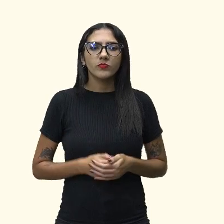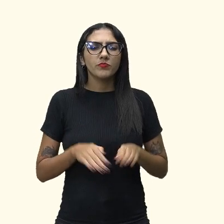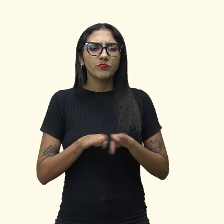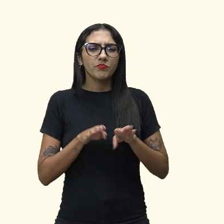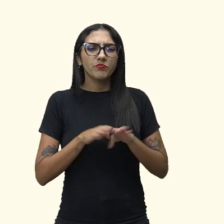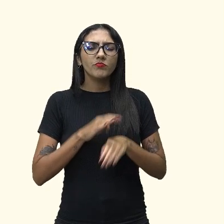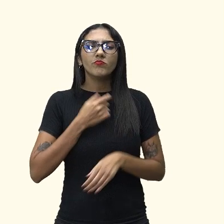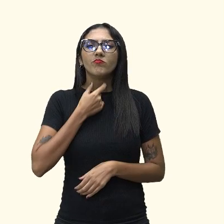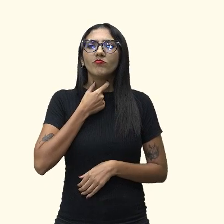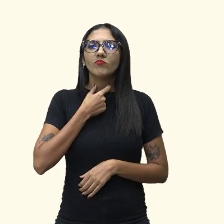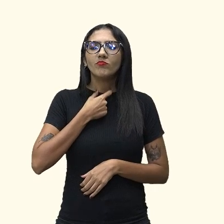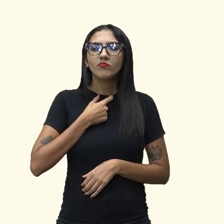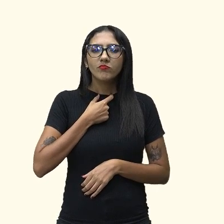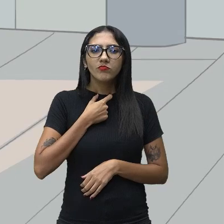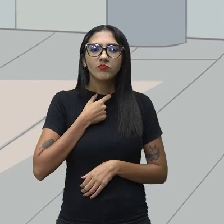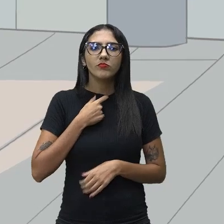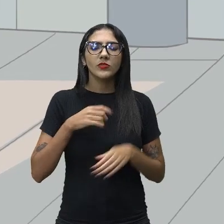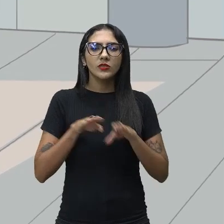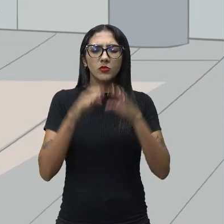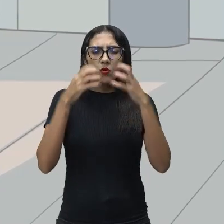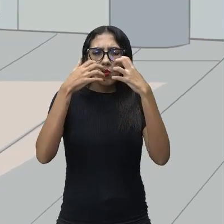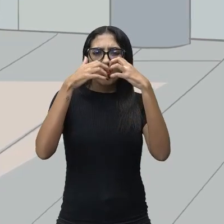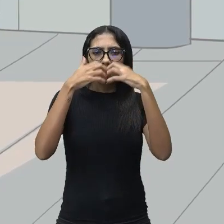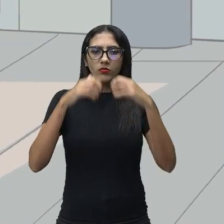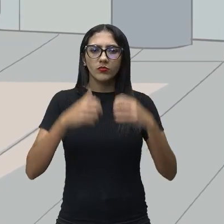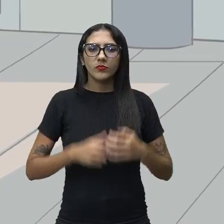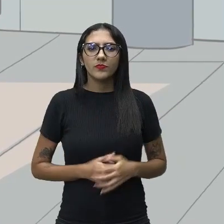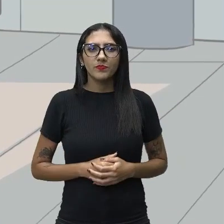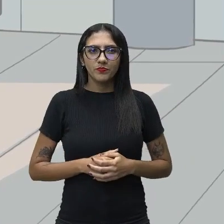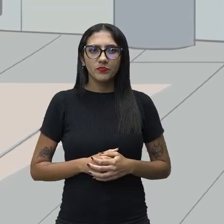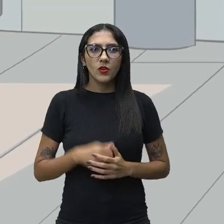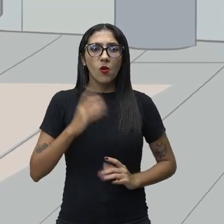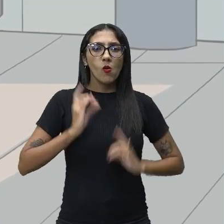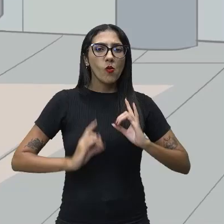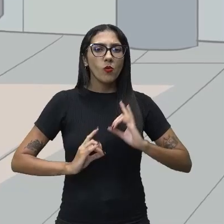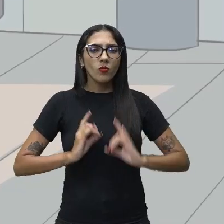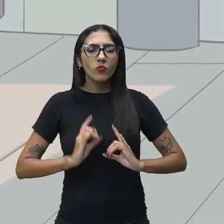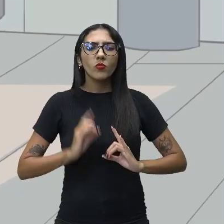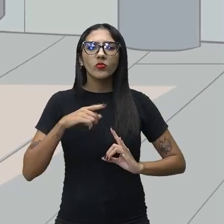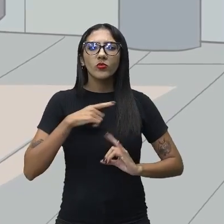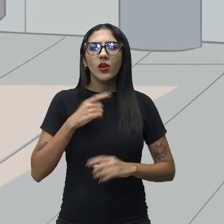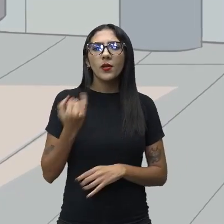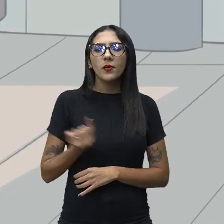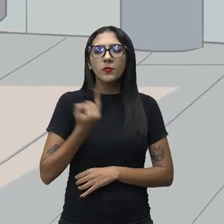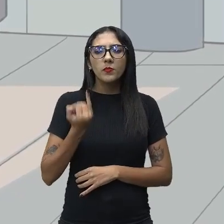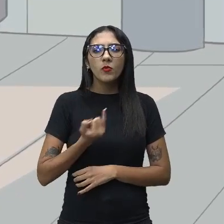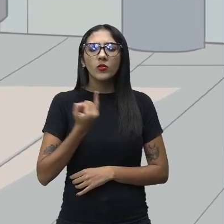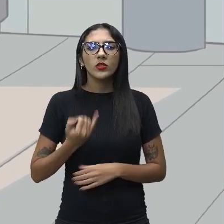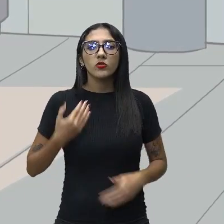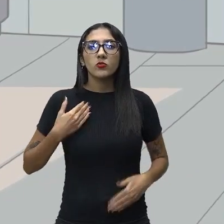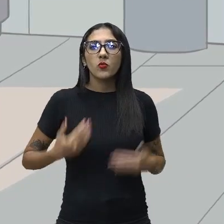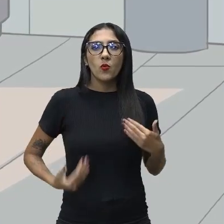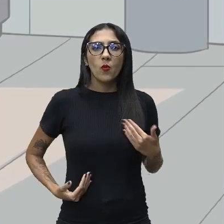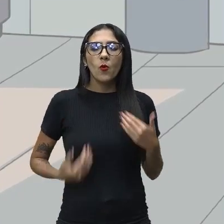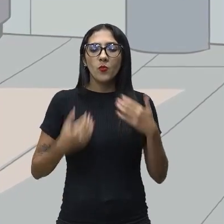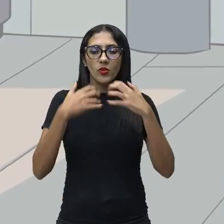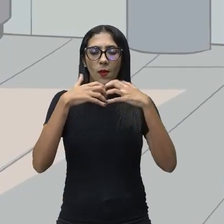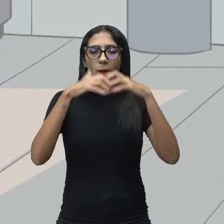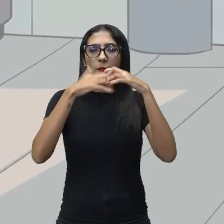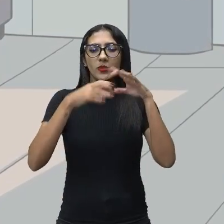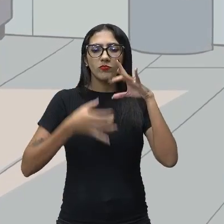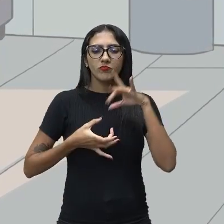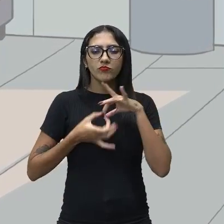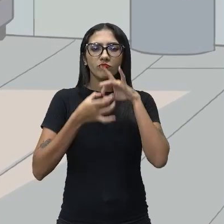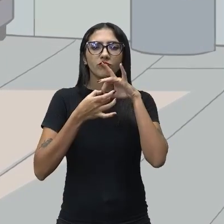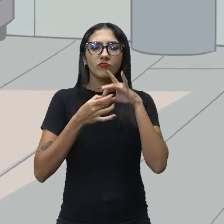paratireoide e hipófise. Hormônios são uma fonte importante de comunicação entre o corpo e a mente. Têm um papel